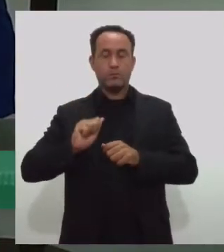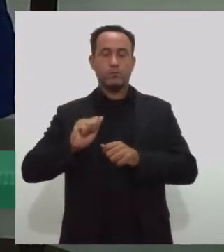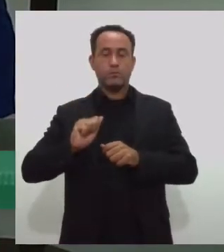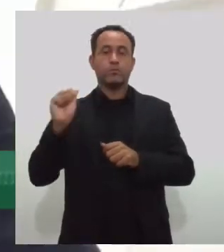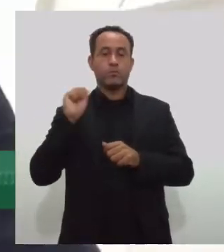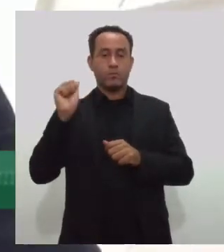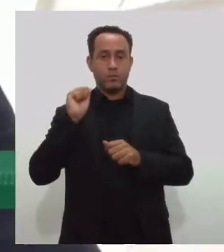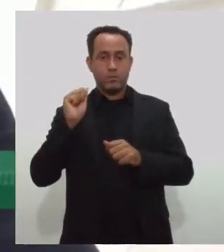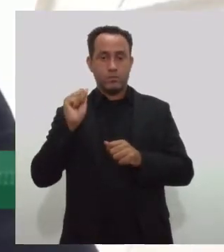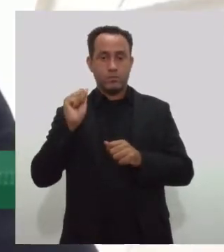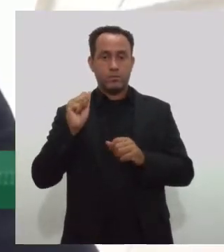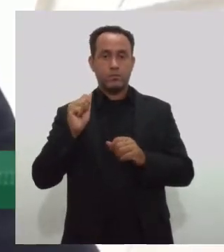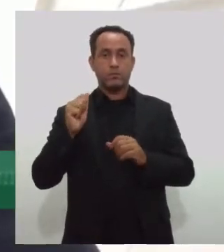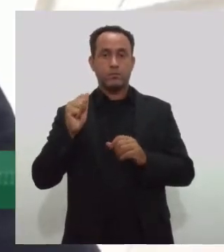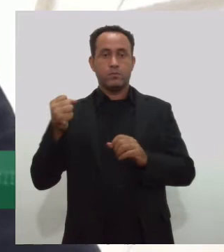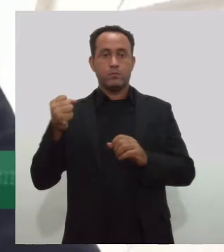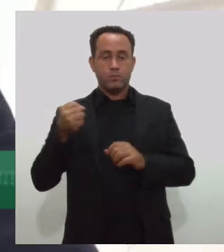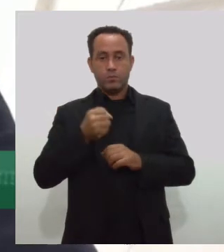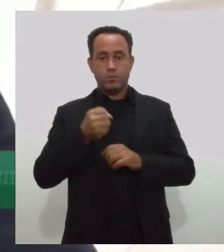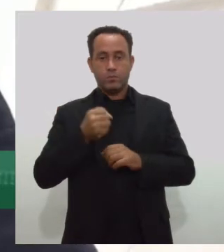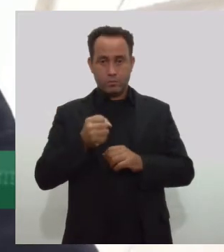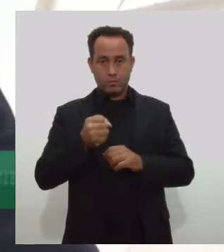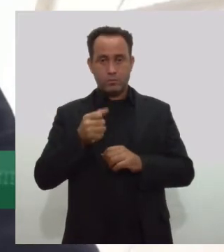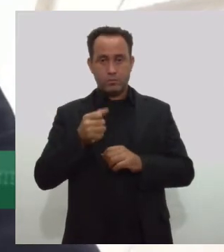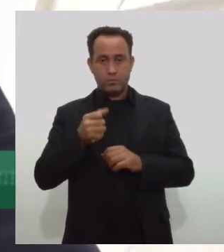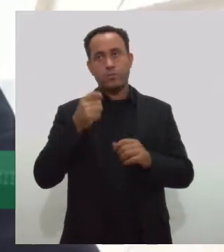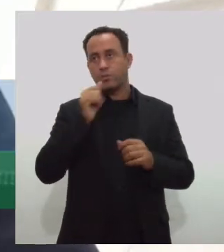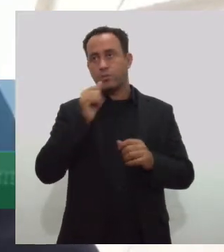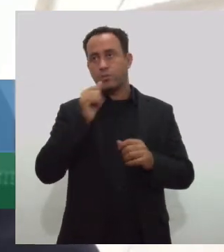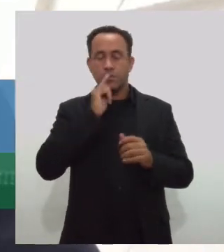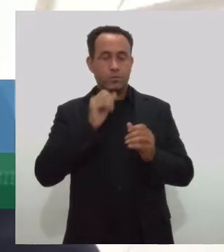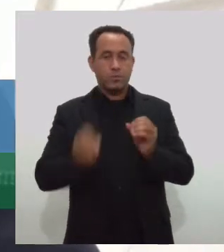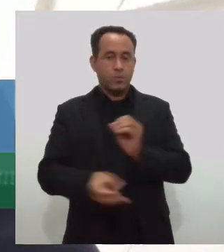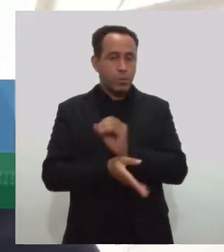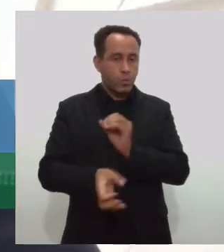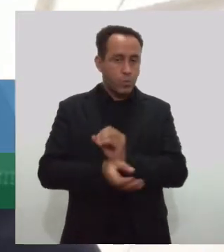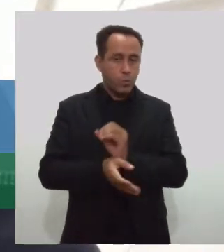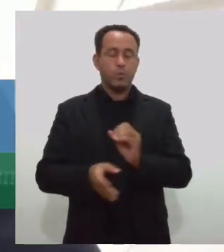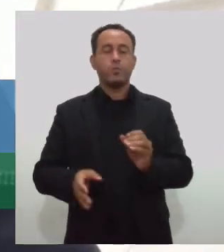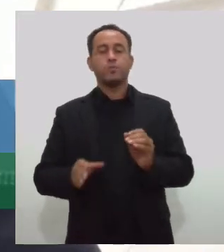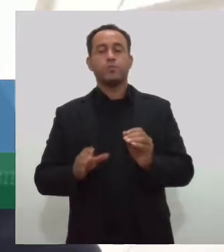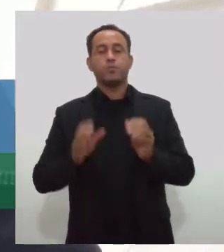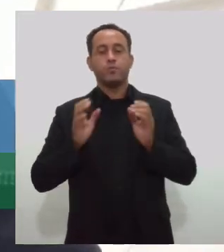considerado ímprobo, ou seja, desonesto, corrupto, imoral,